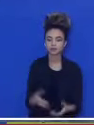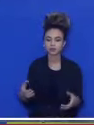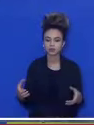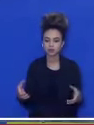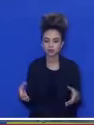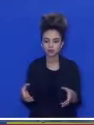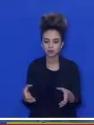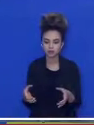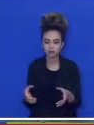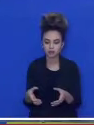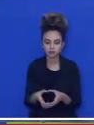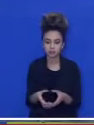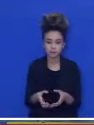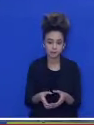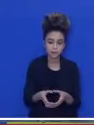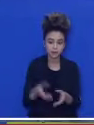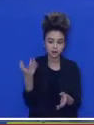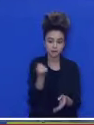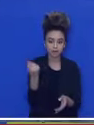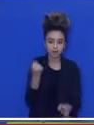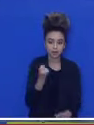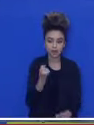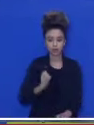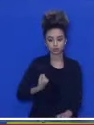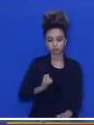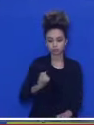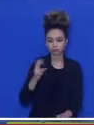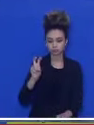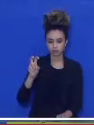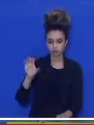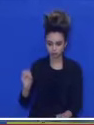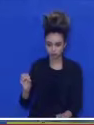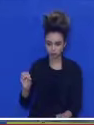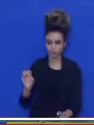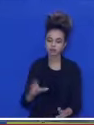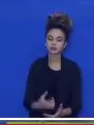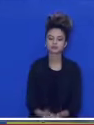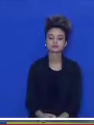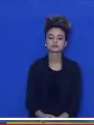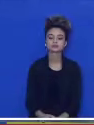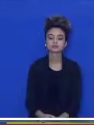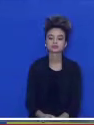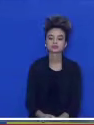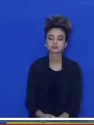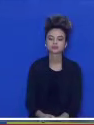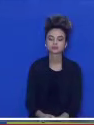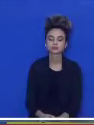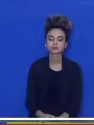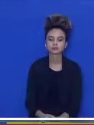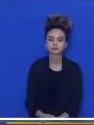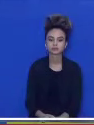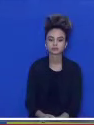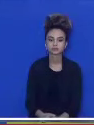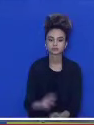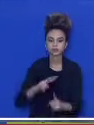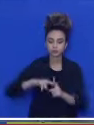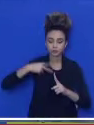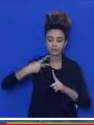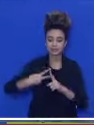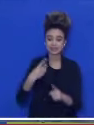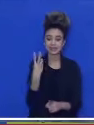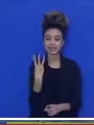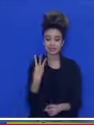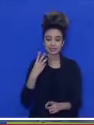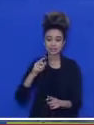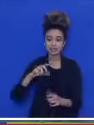Primeiro número. Bola branca, número 50. Branca, 50. Dupla Sena com